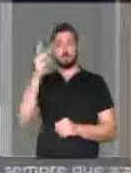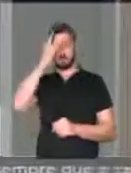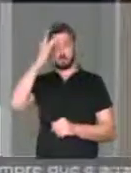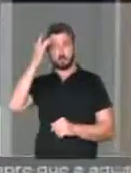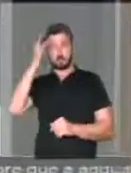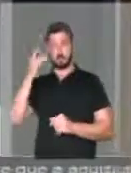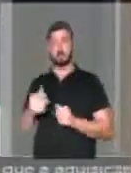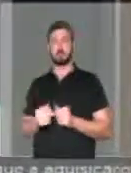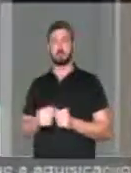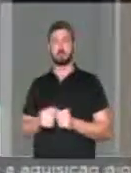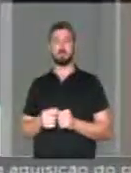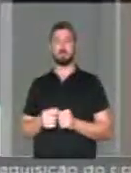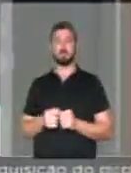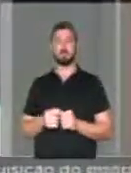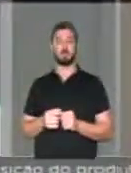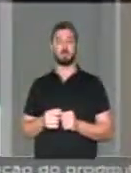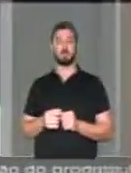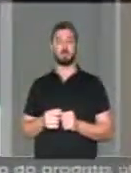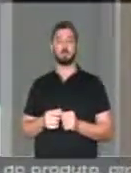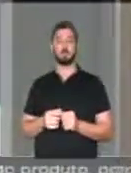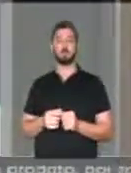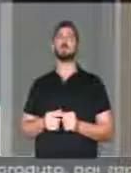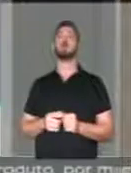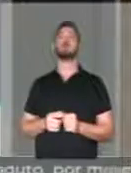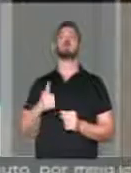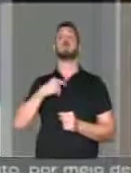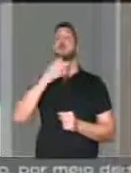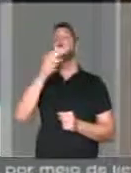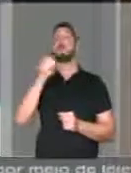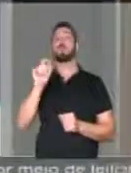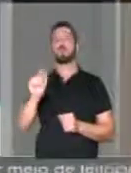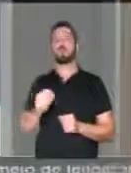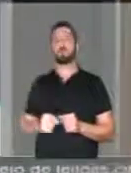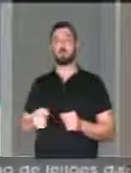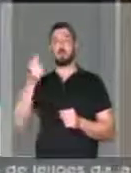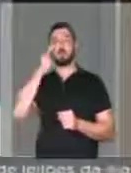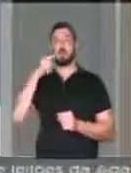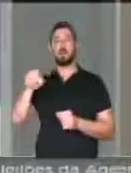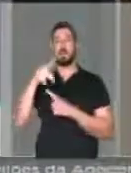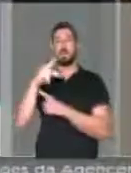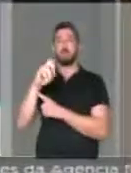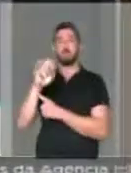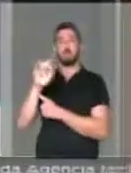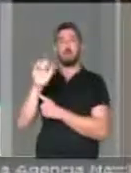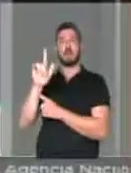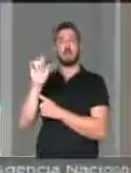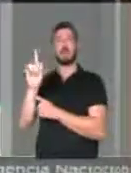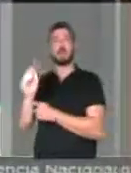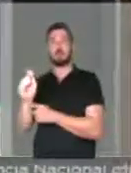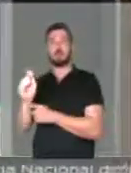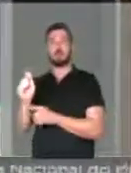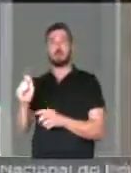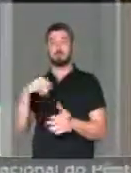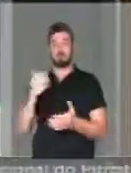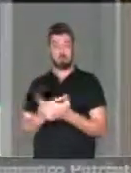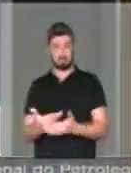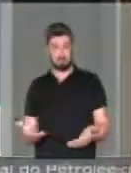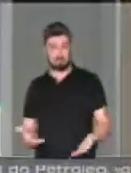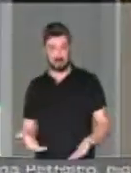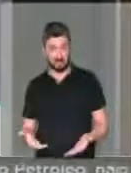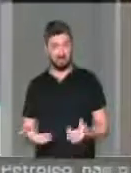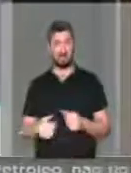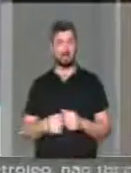votos do povo brasileiro. Com o seguinte argumento, pedaladas. Era esse o argumento. Até agora